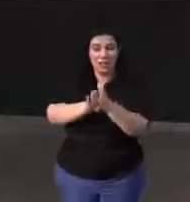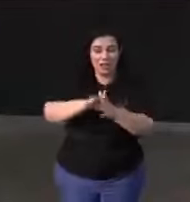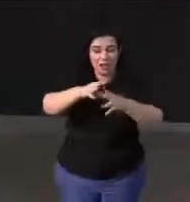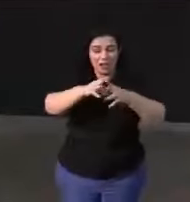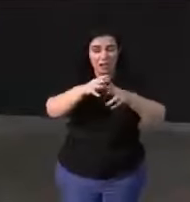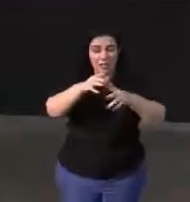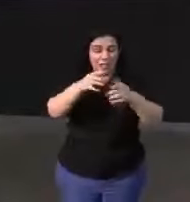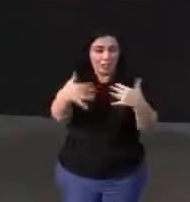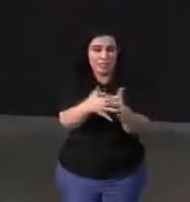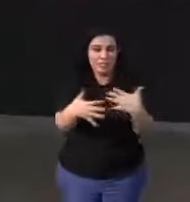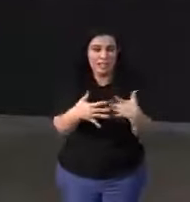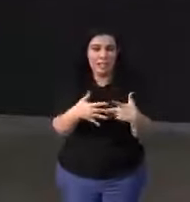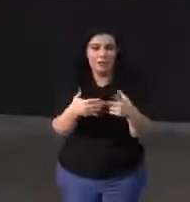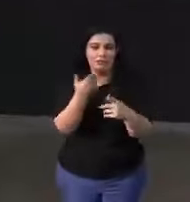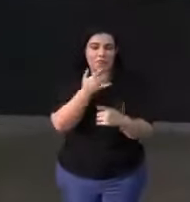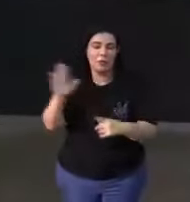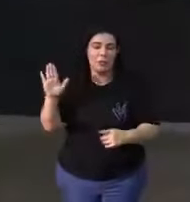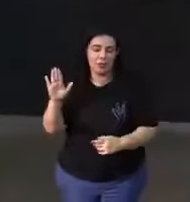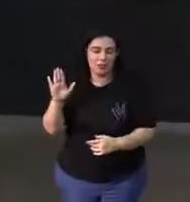prometida.